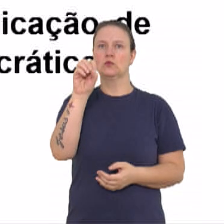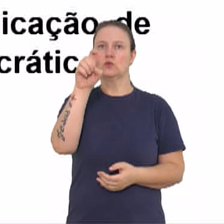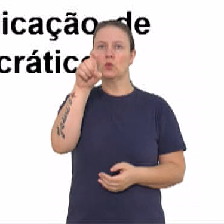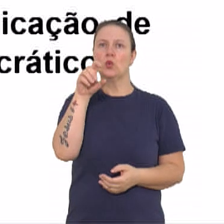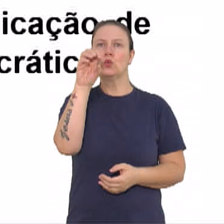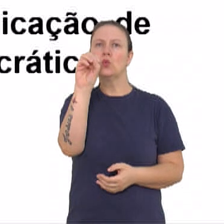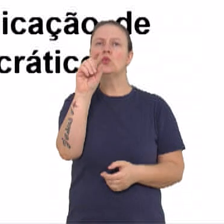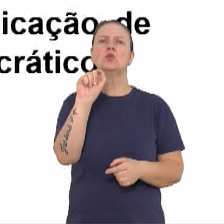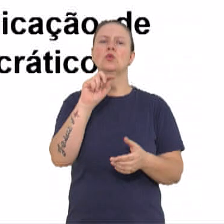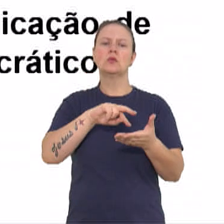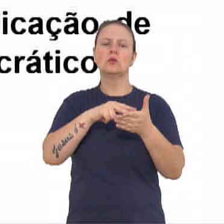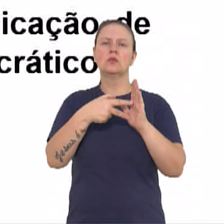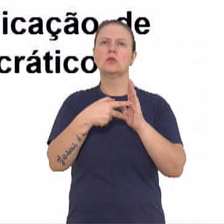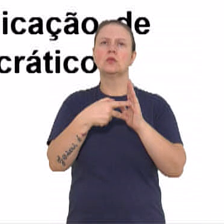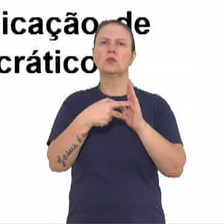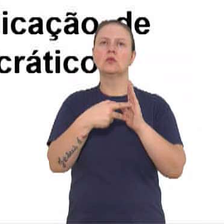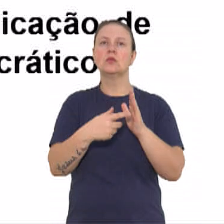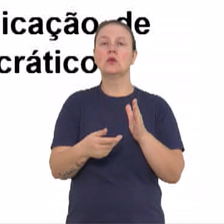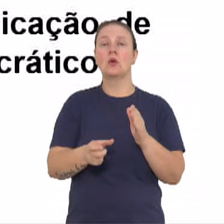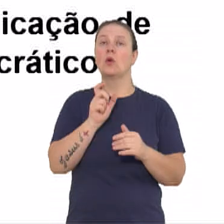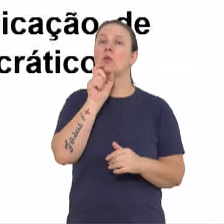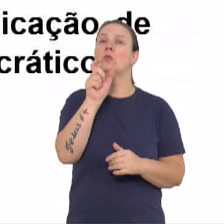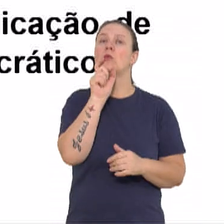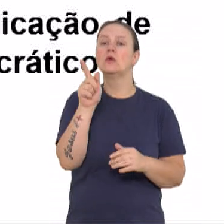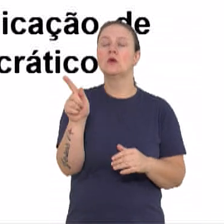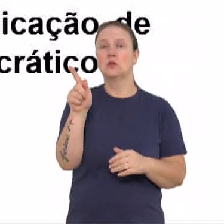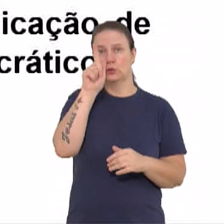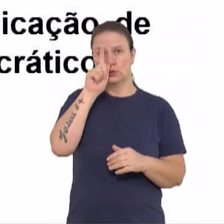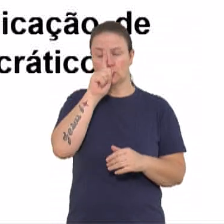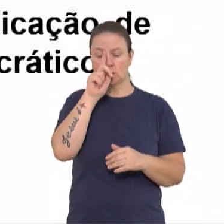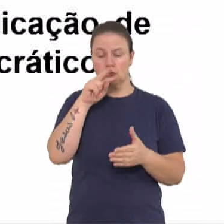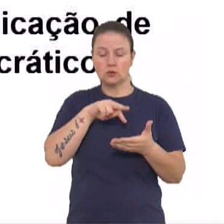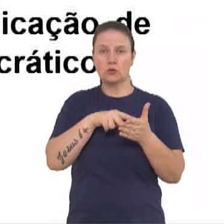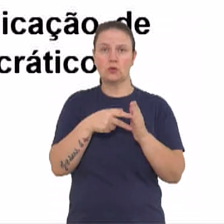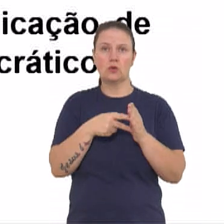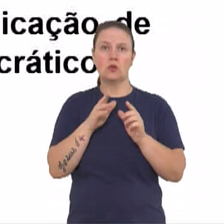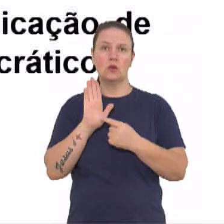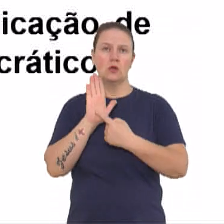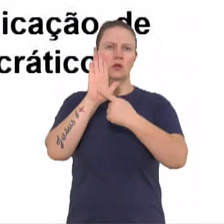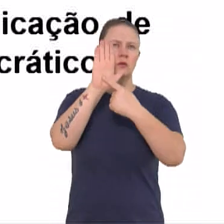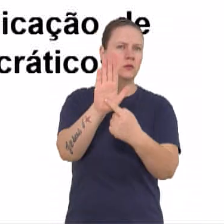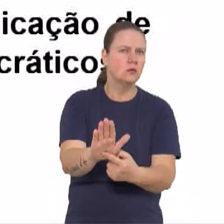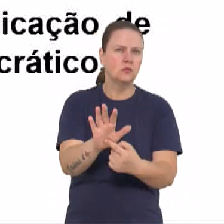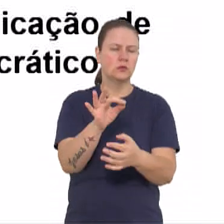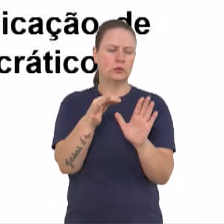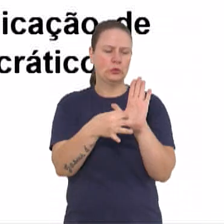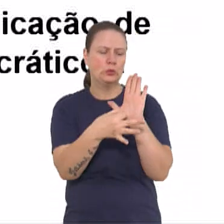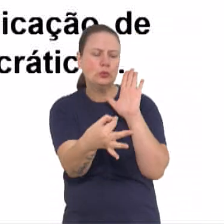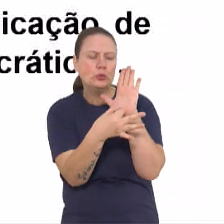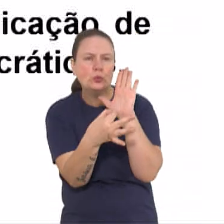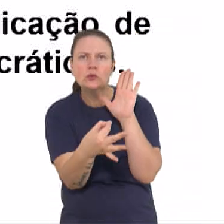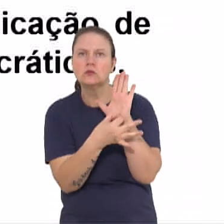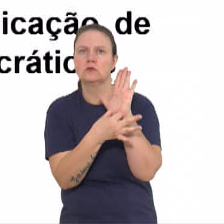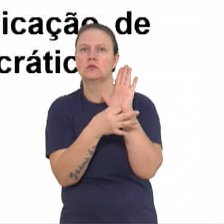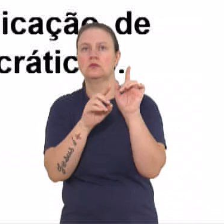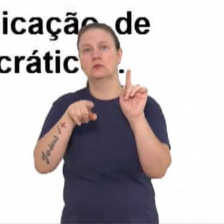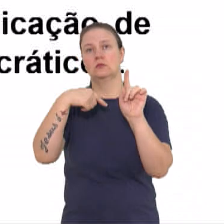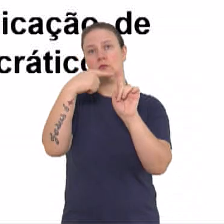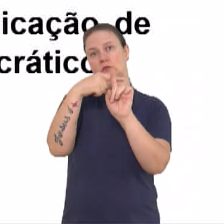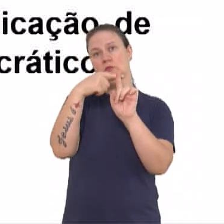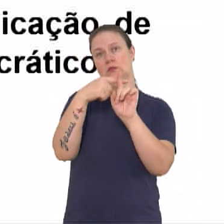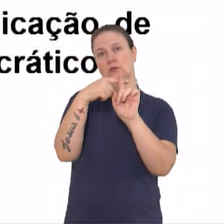Doxografia deriva da palavra grega doxa, que significa aparecer, opinião, mais a